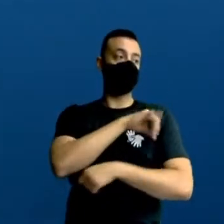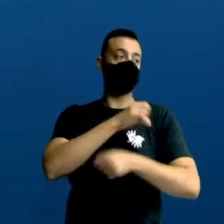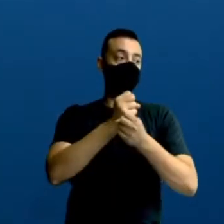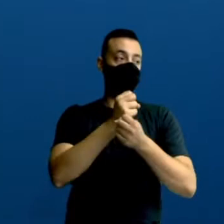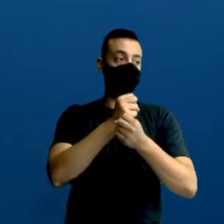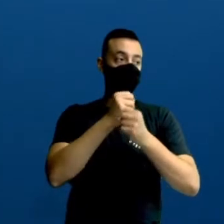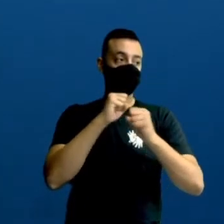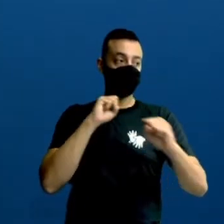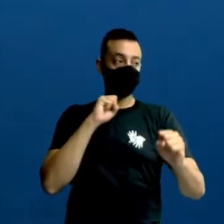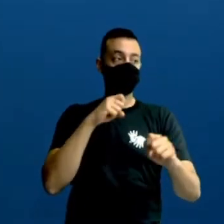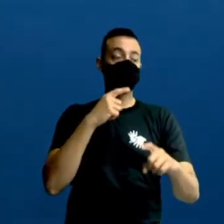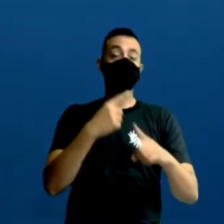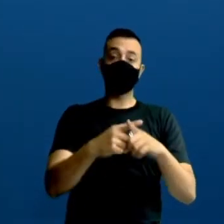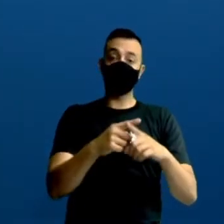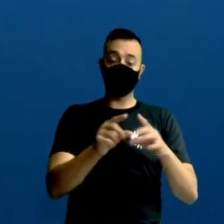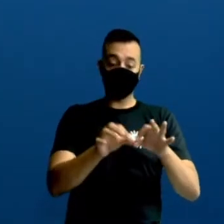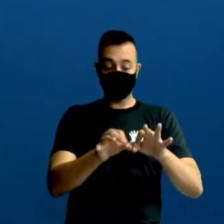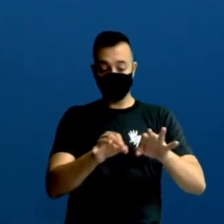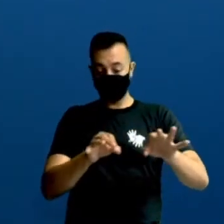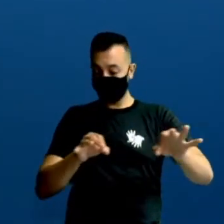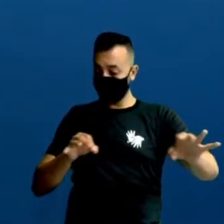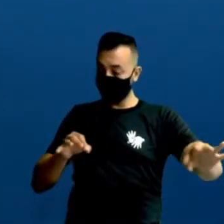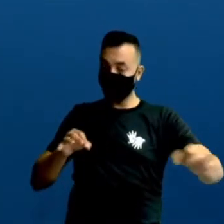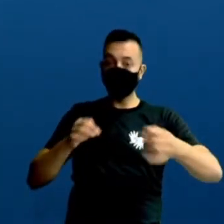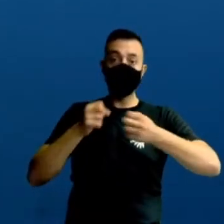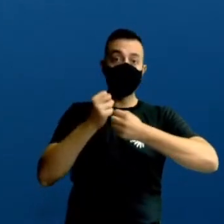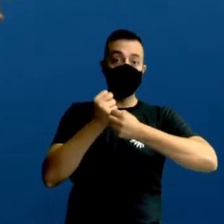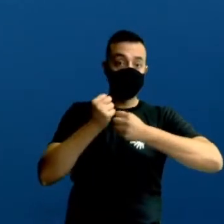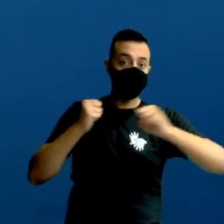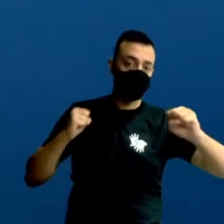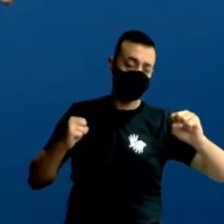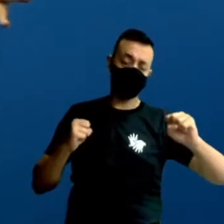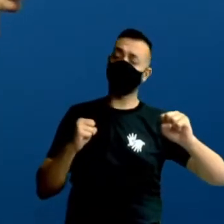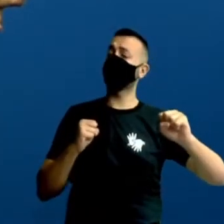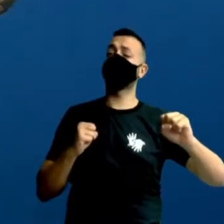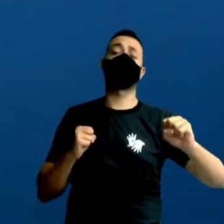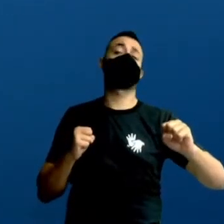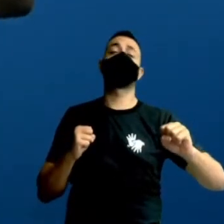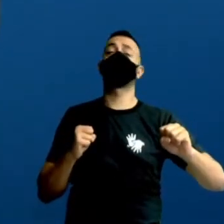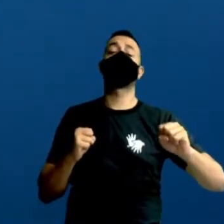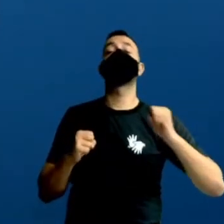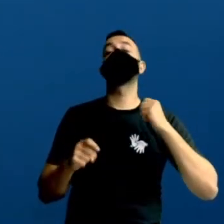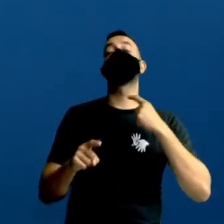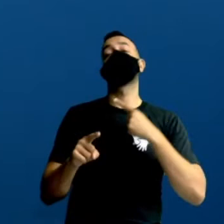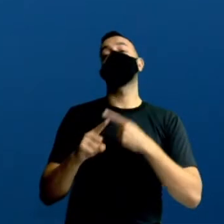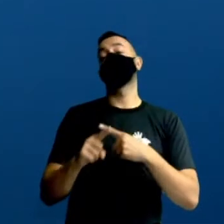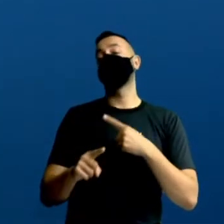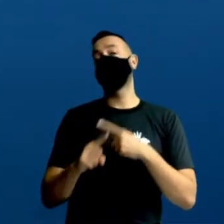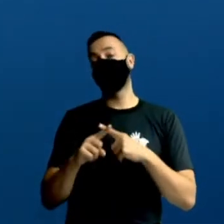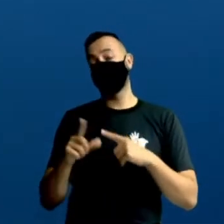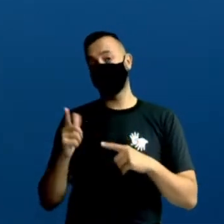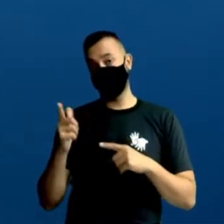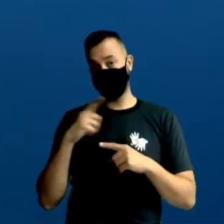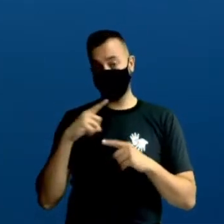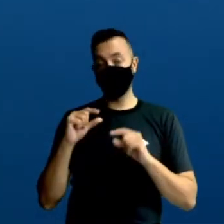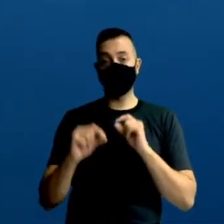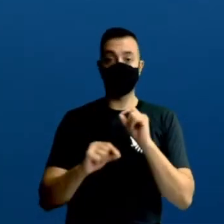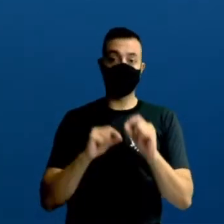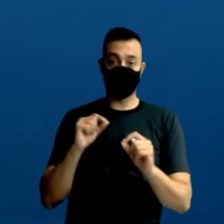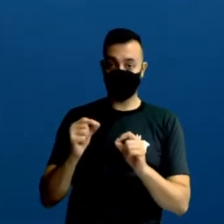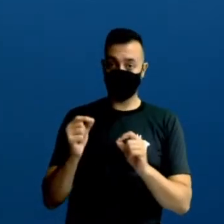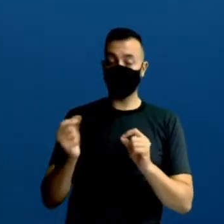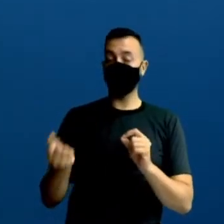porque ela é uma cidade grande em extensão territorial, tá certo? Mas é porque ela tem o quê?